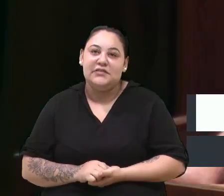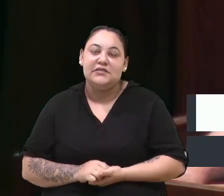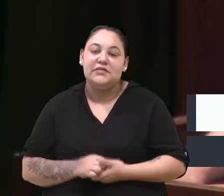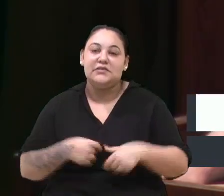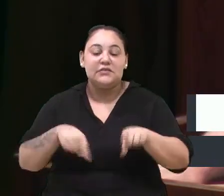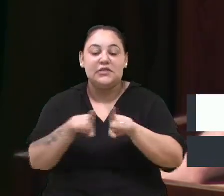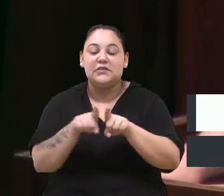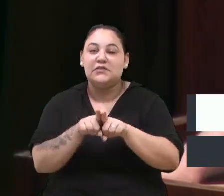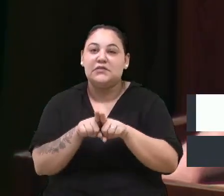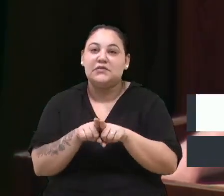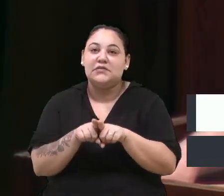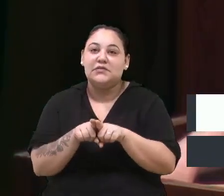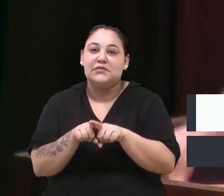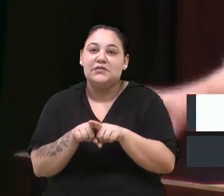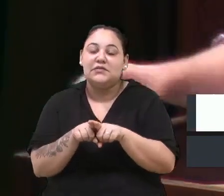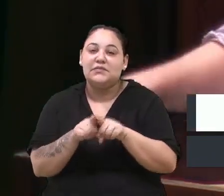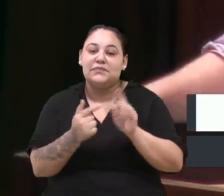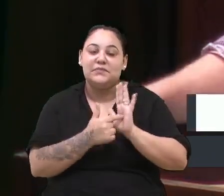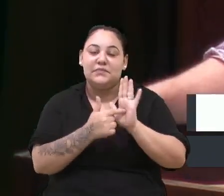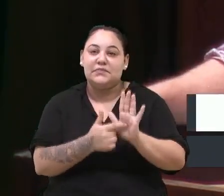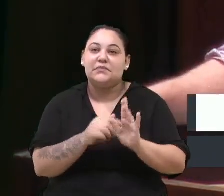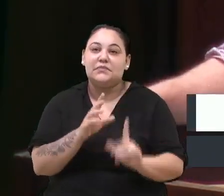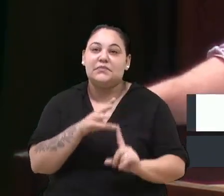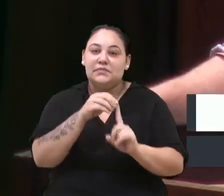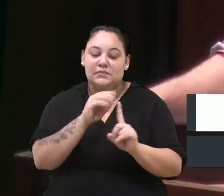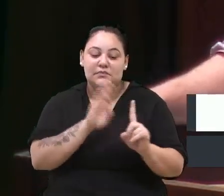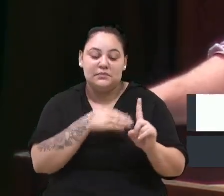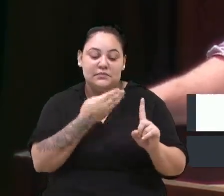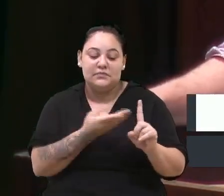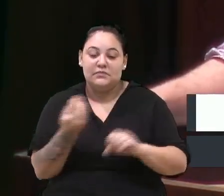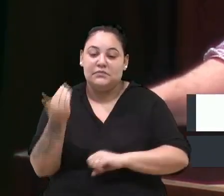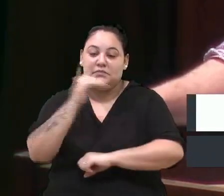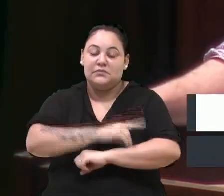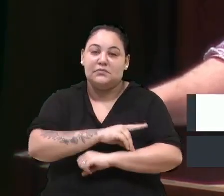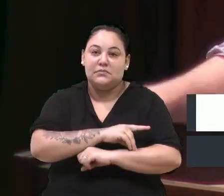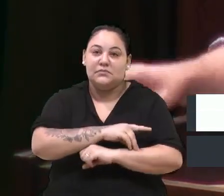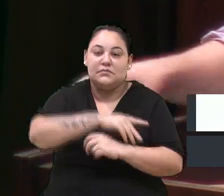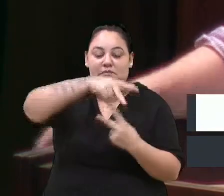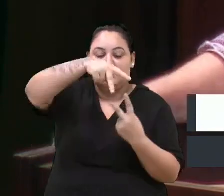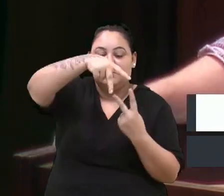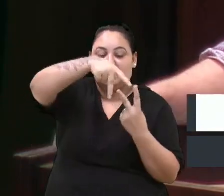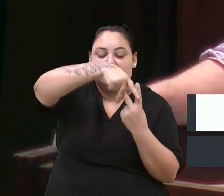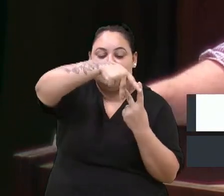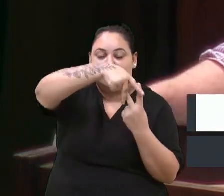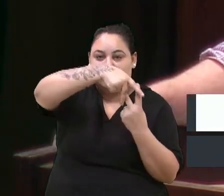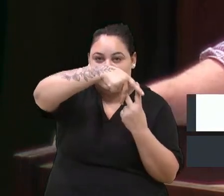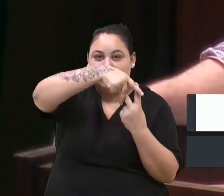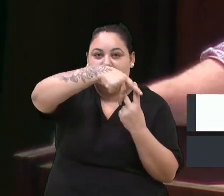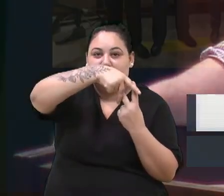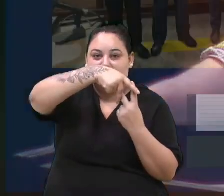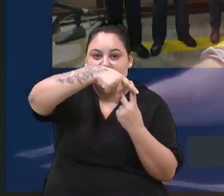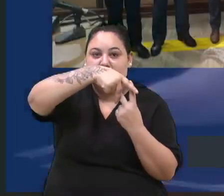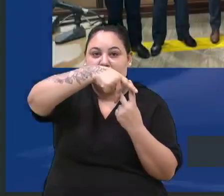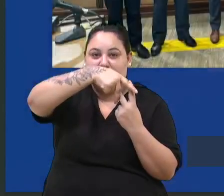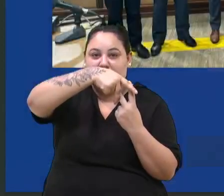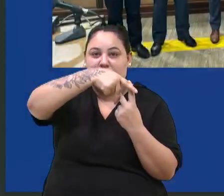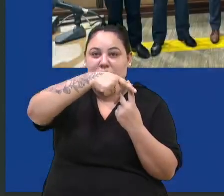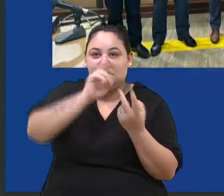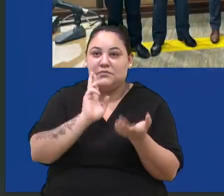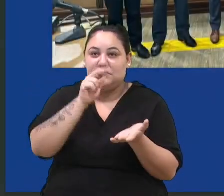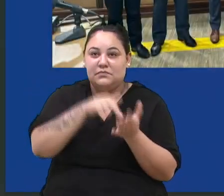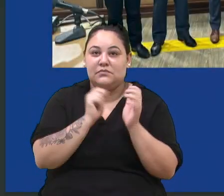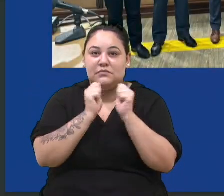uma digna de destaque, a homenagem ao Dia do Maçom, que foi realizada juntamente aqui com o vereador